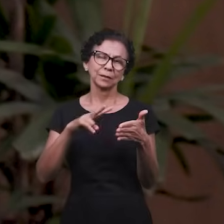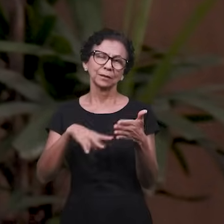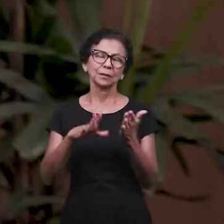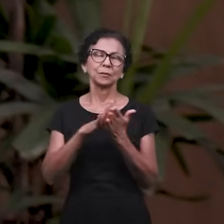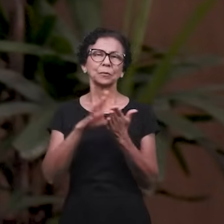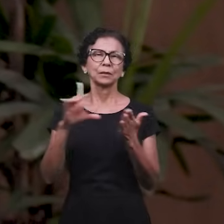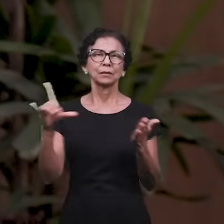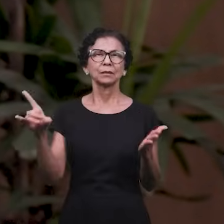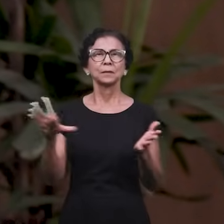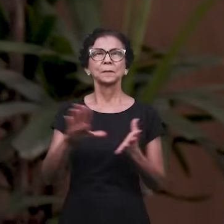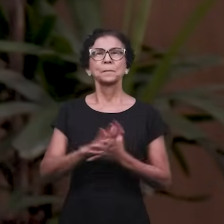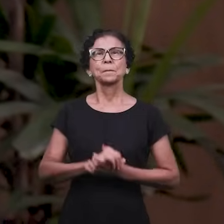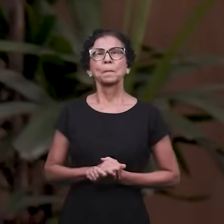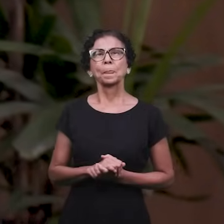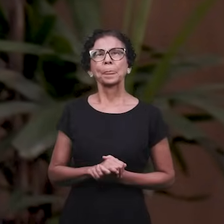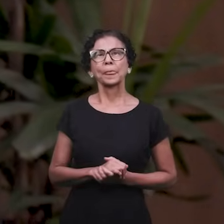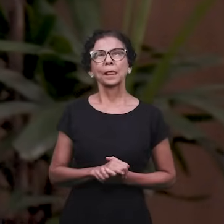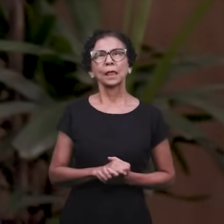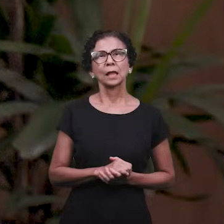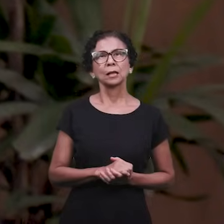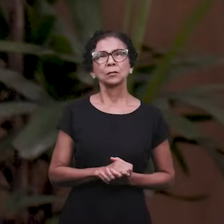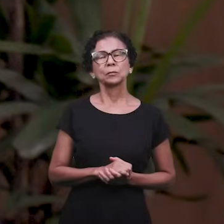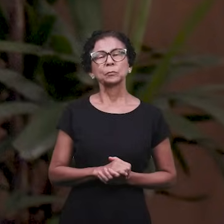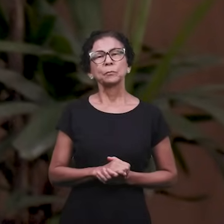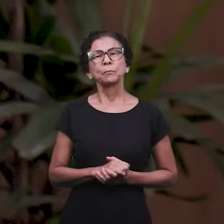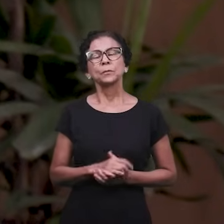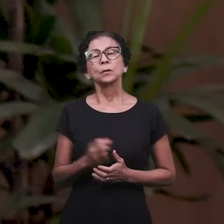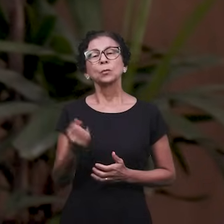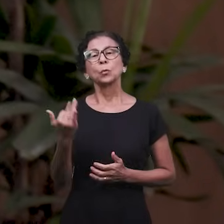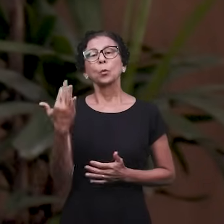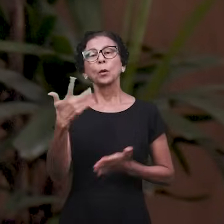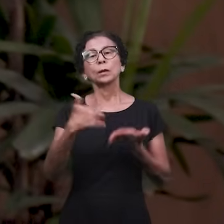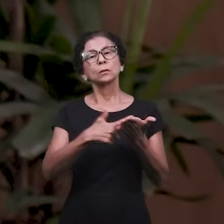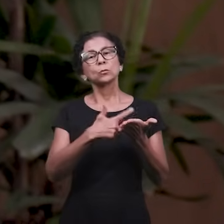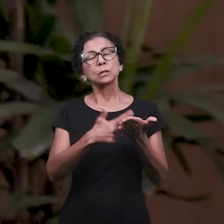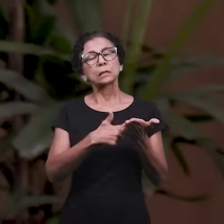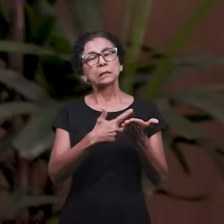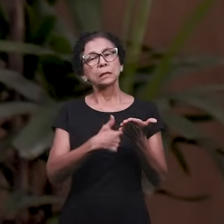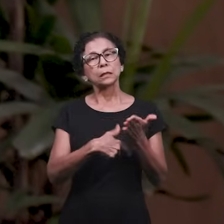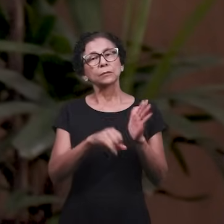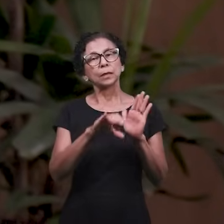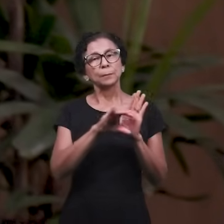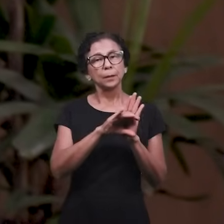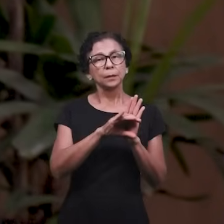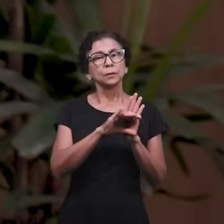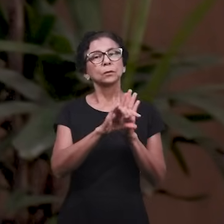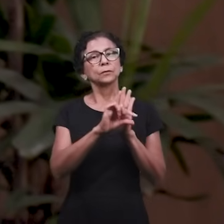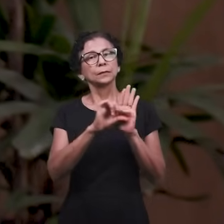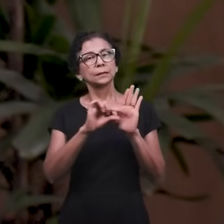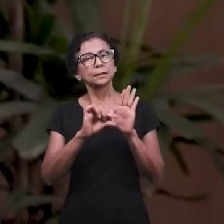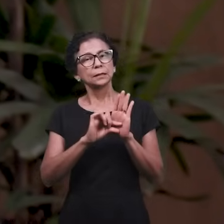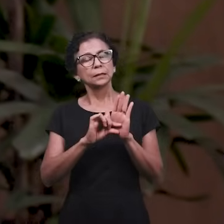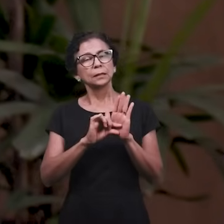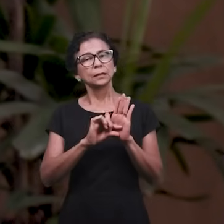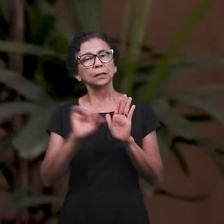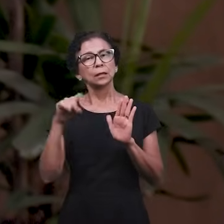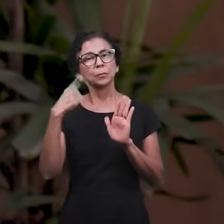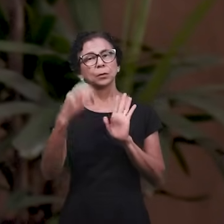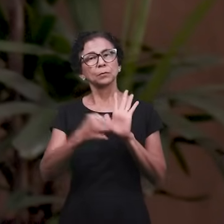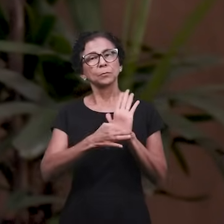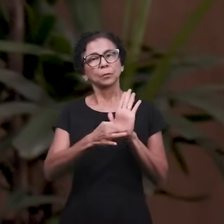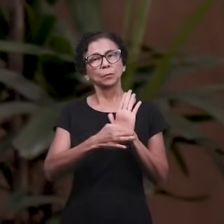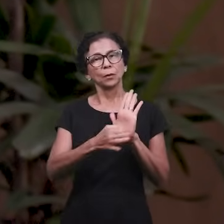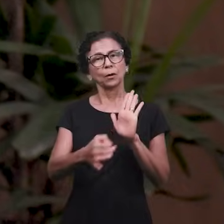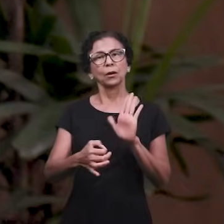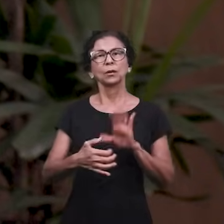Então, escolham também a quantidade que vocês podem ler por dia. No próximo episódio, nós vamos apresentar uma das propostas de